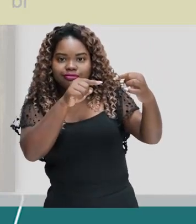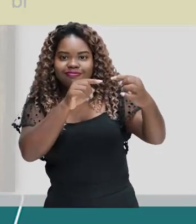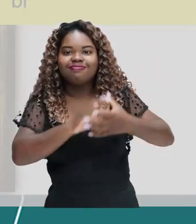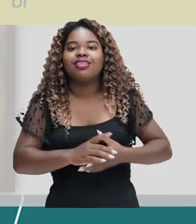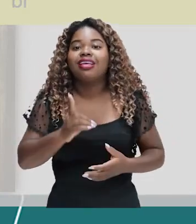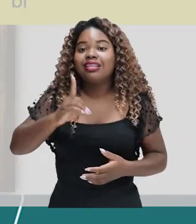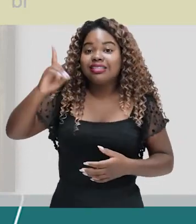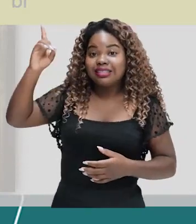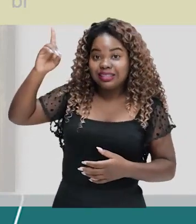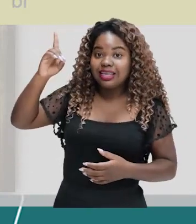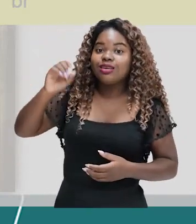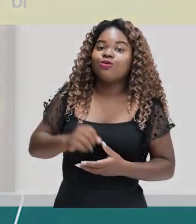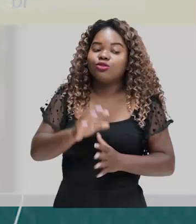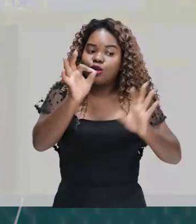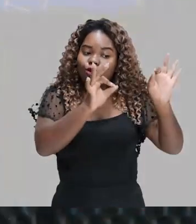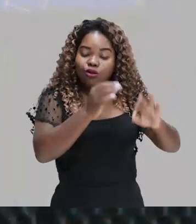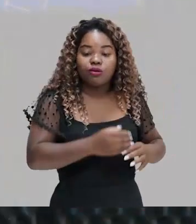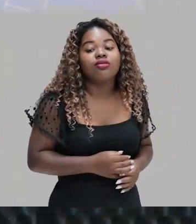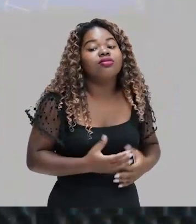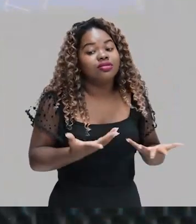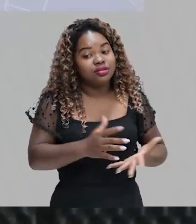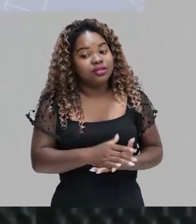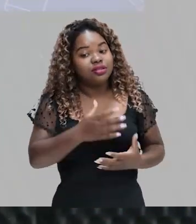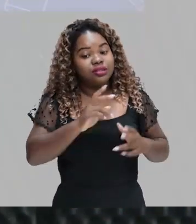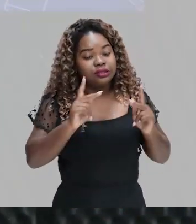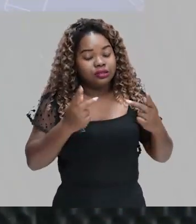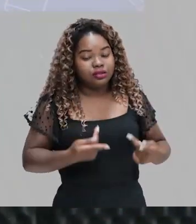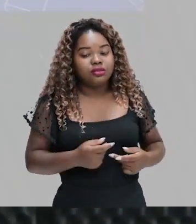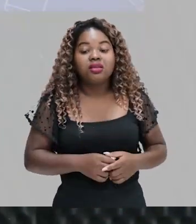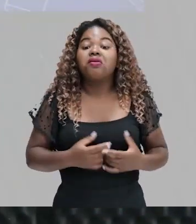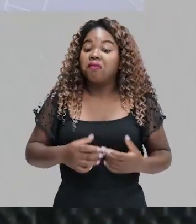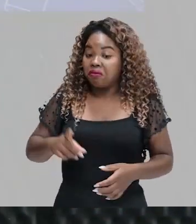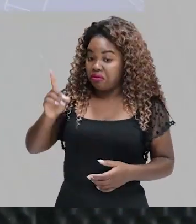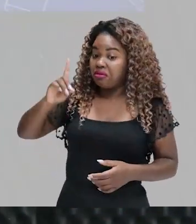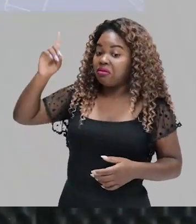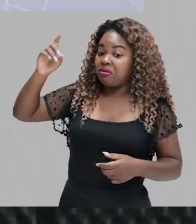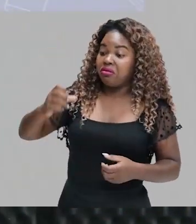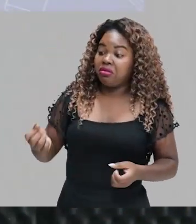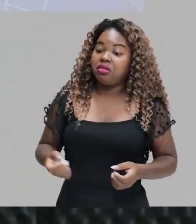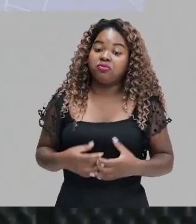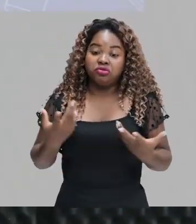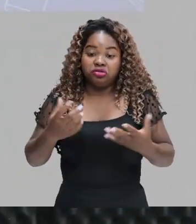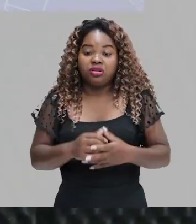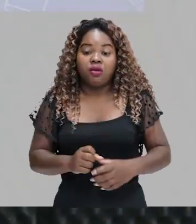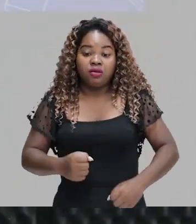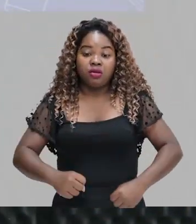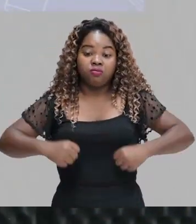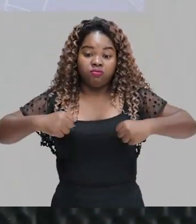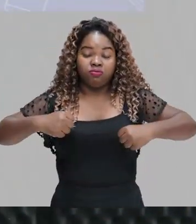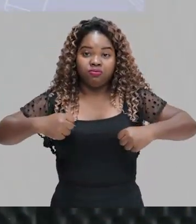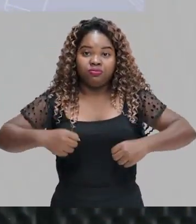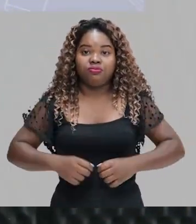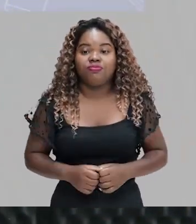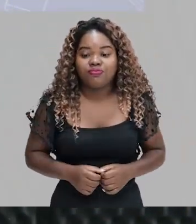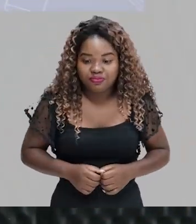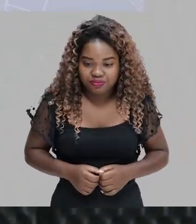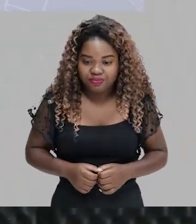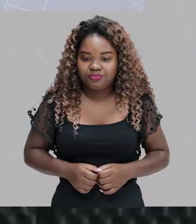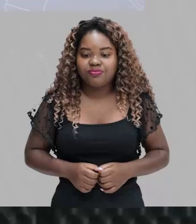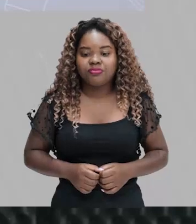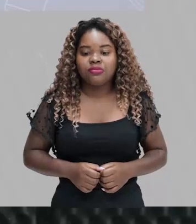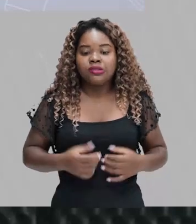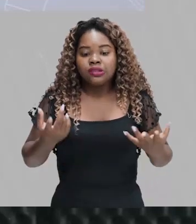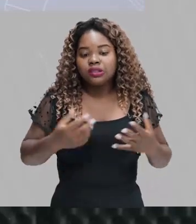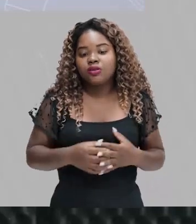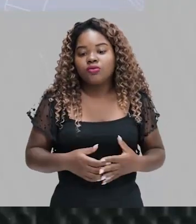o homem. E olha que Deus tá bombado. Bom, ele teve a representação de Zeus na mitologia grega, assim como o corpo grego, que nós já